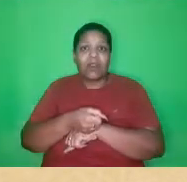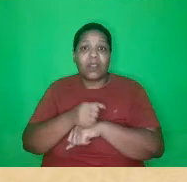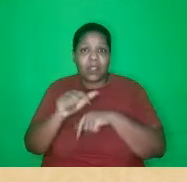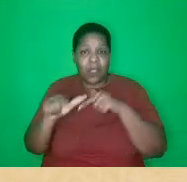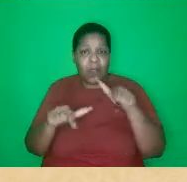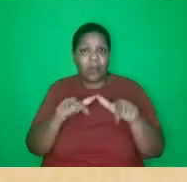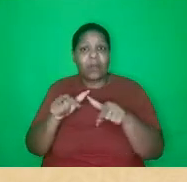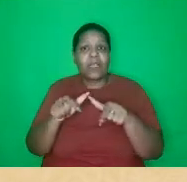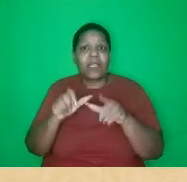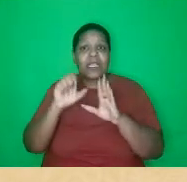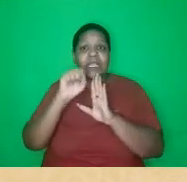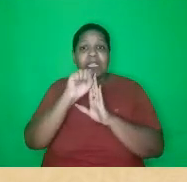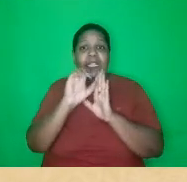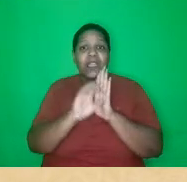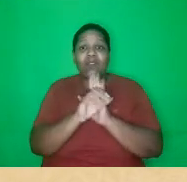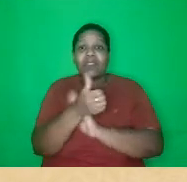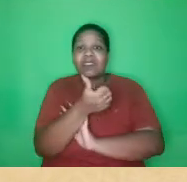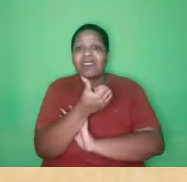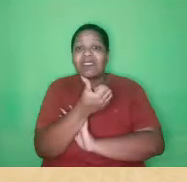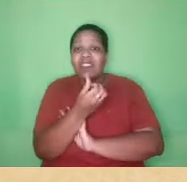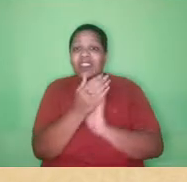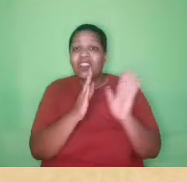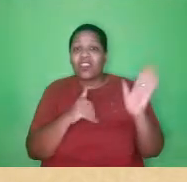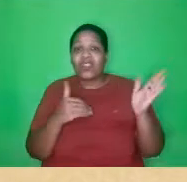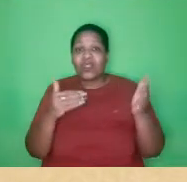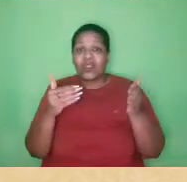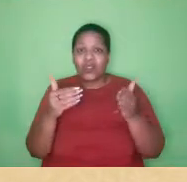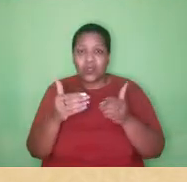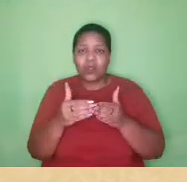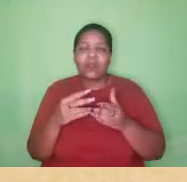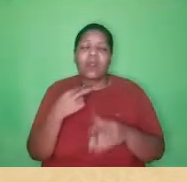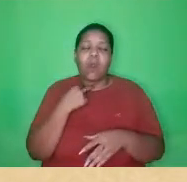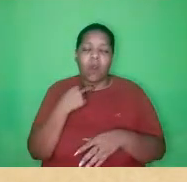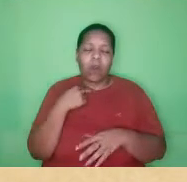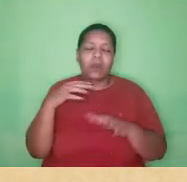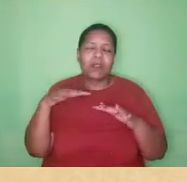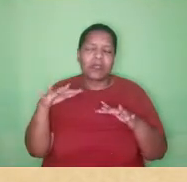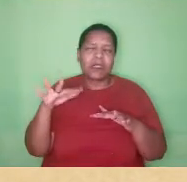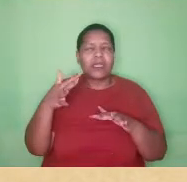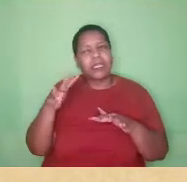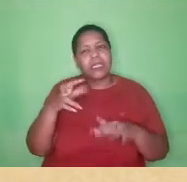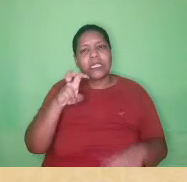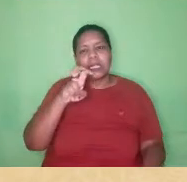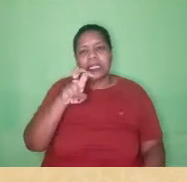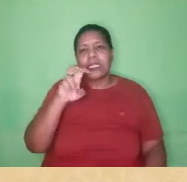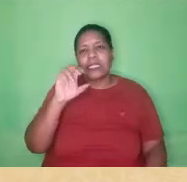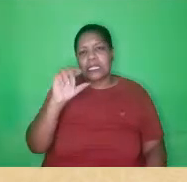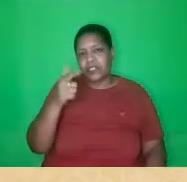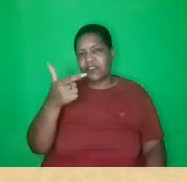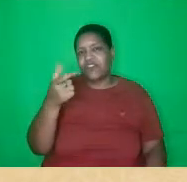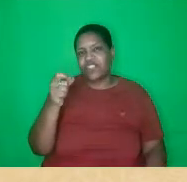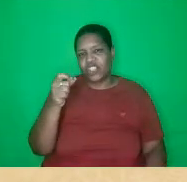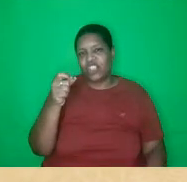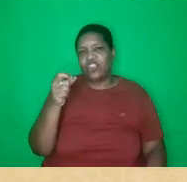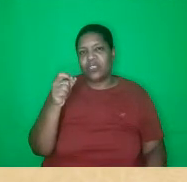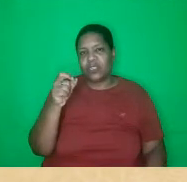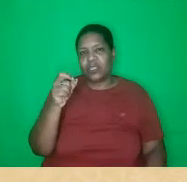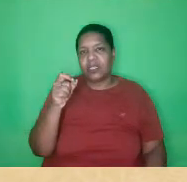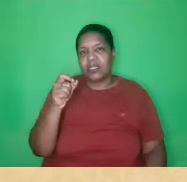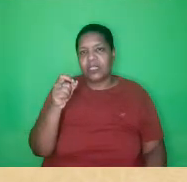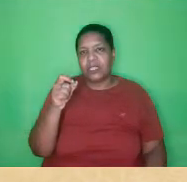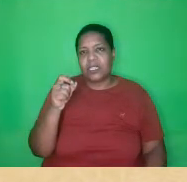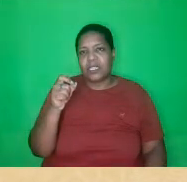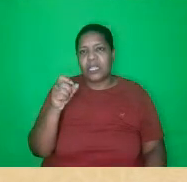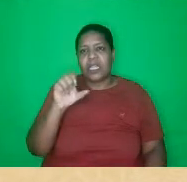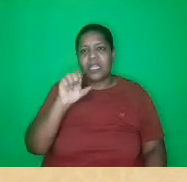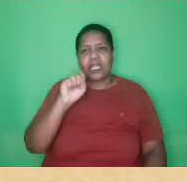século XVI todo, tudo bem que essa ocupação, como eu disse, começa mais em 1520, né? O século